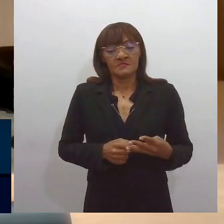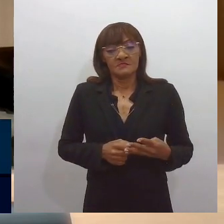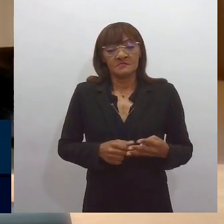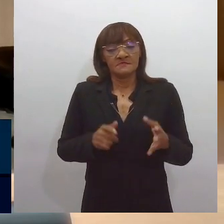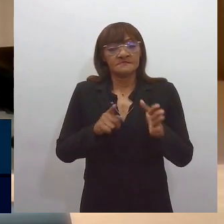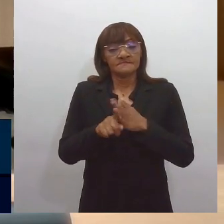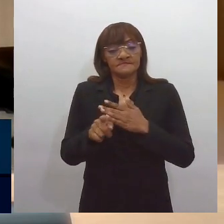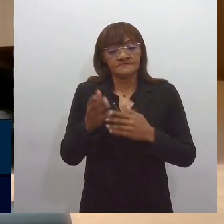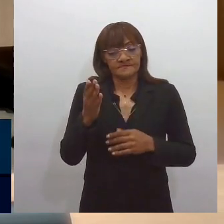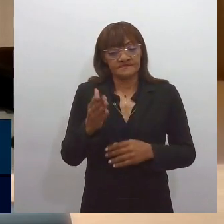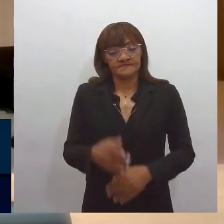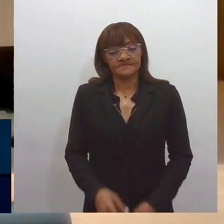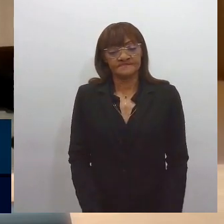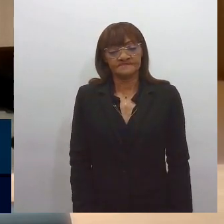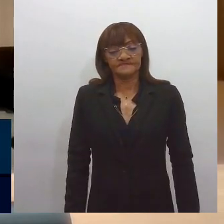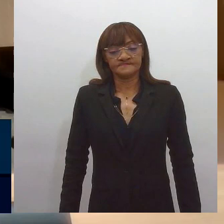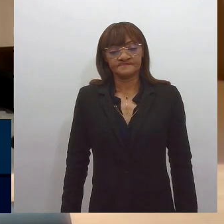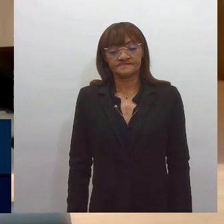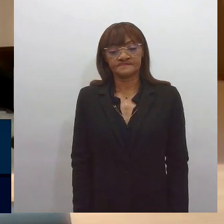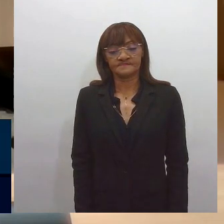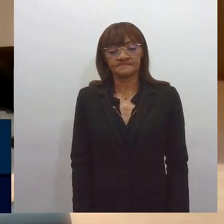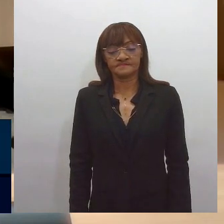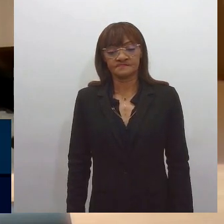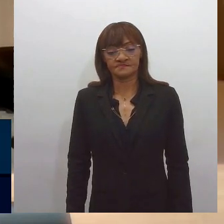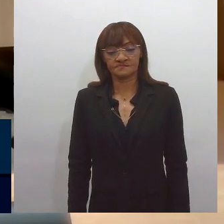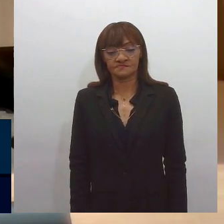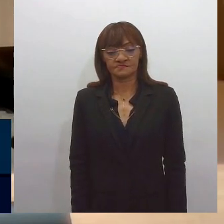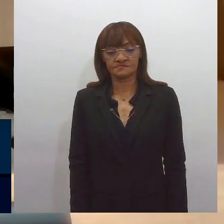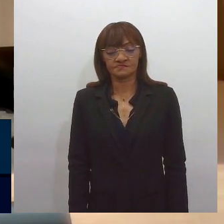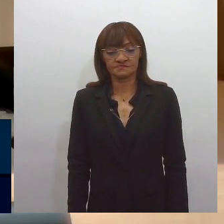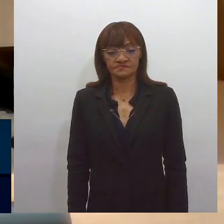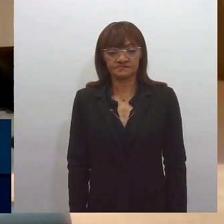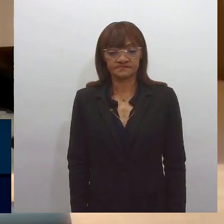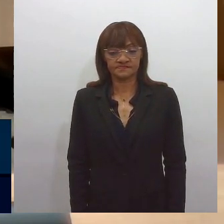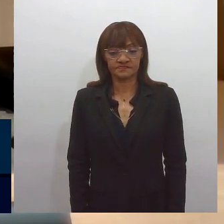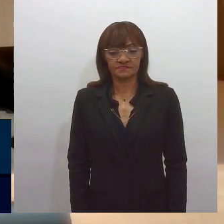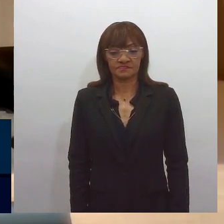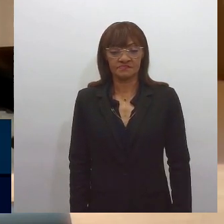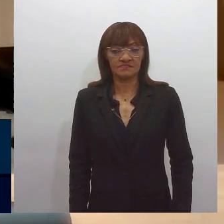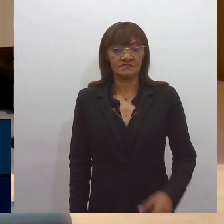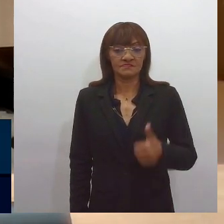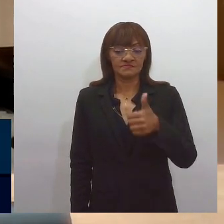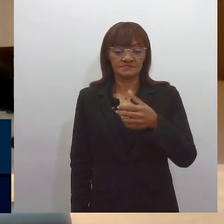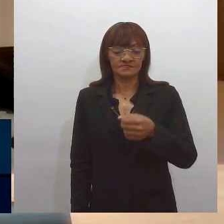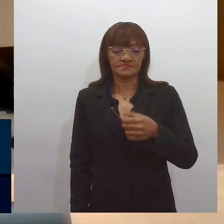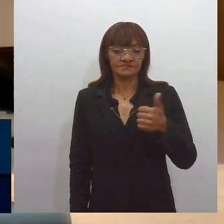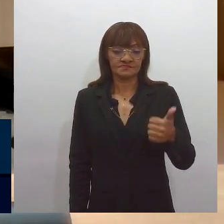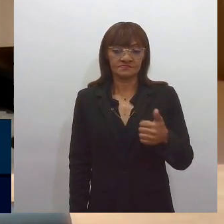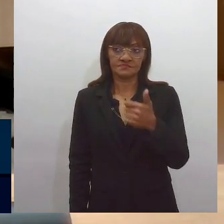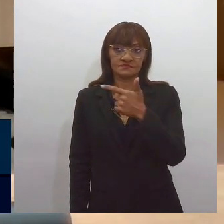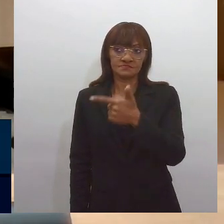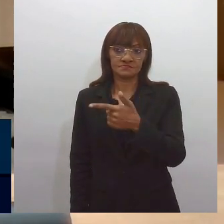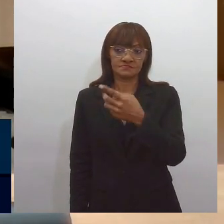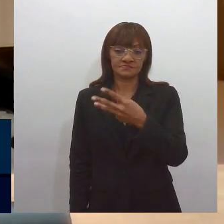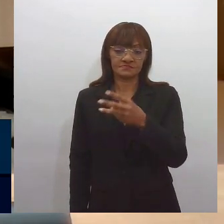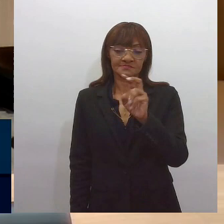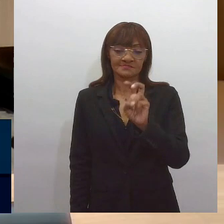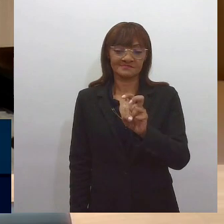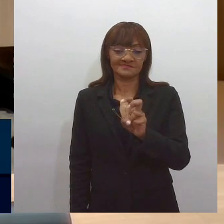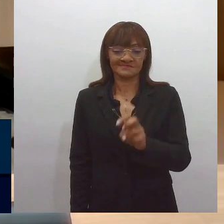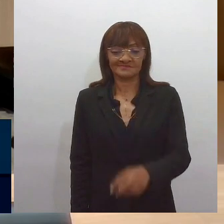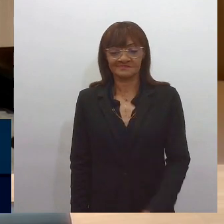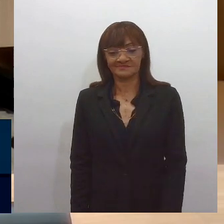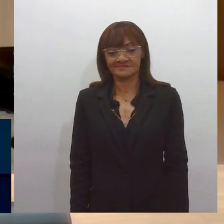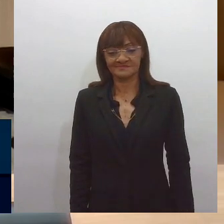se a 101 a 235 eu vou deixar para Luciano fazer o questionamento certo